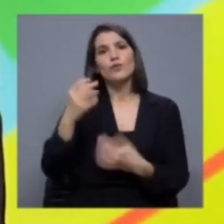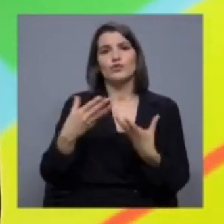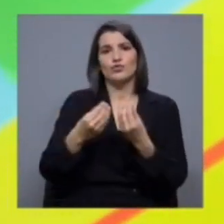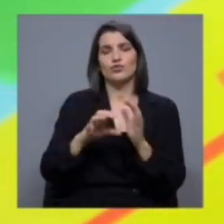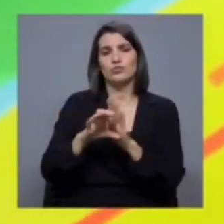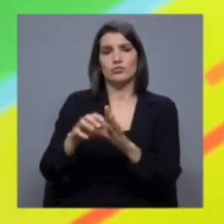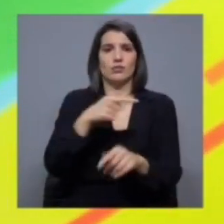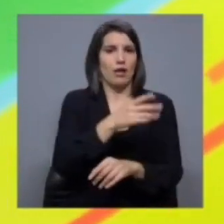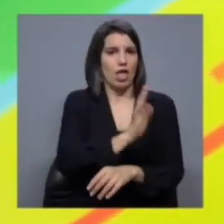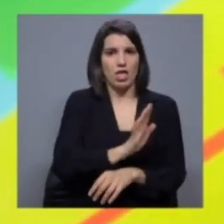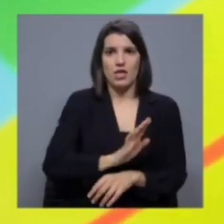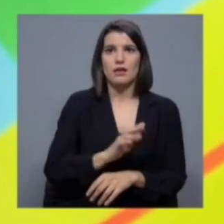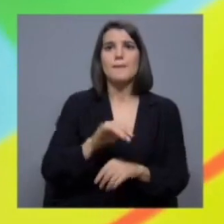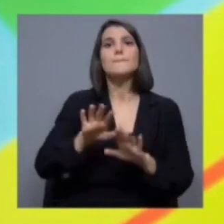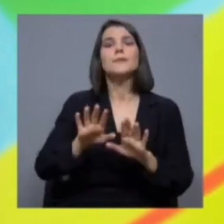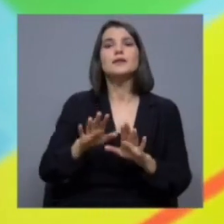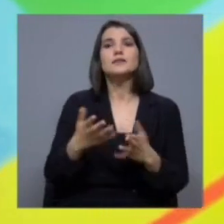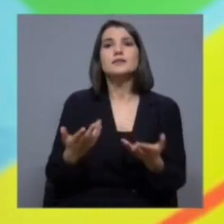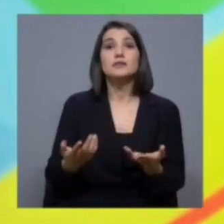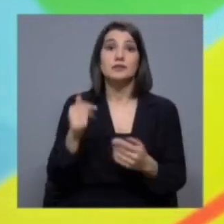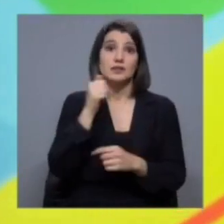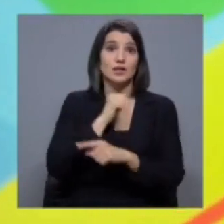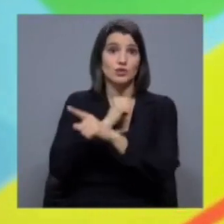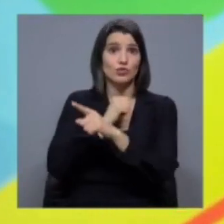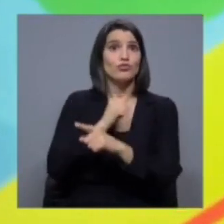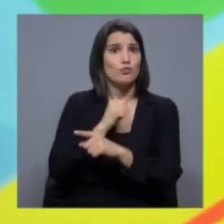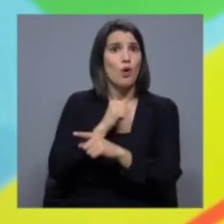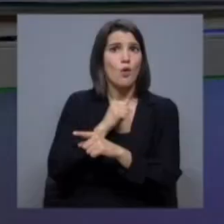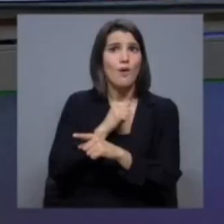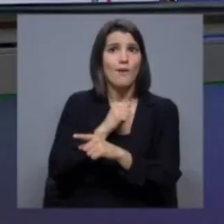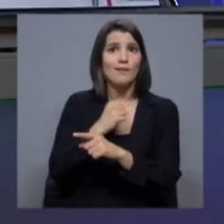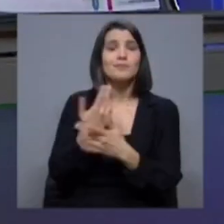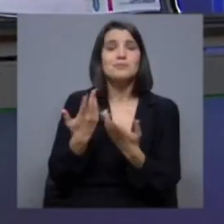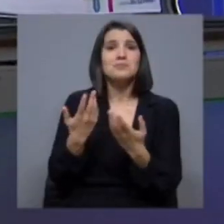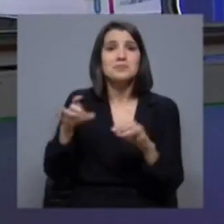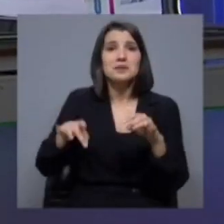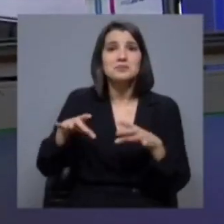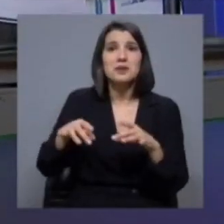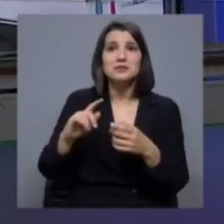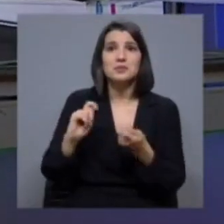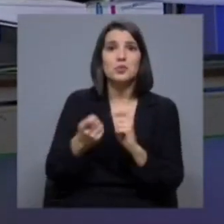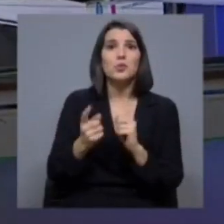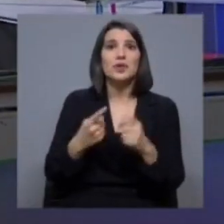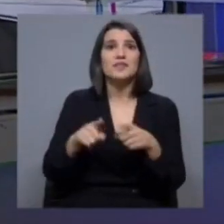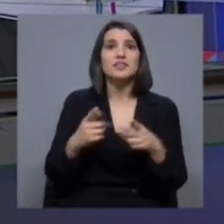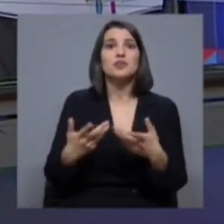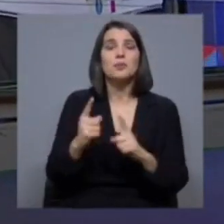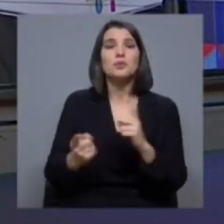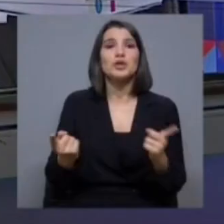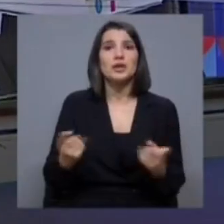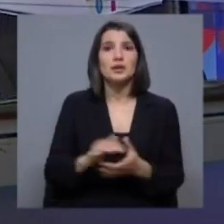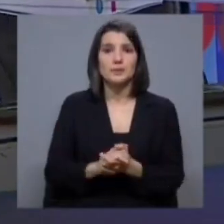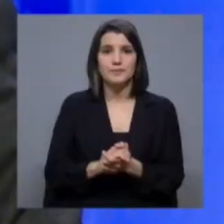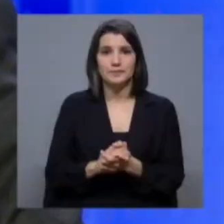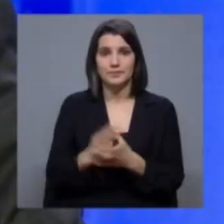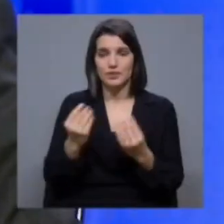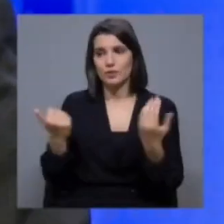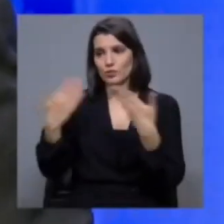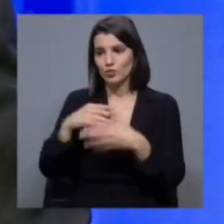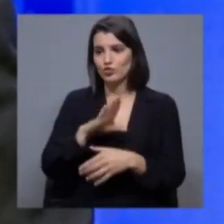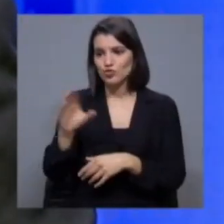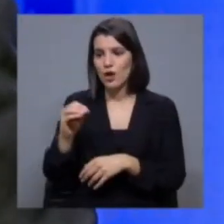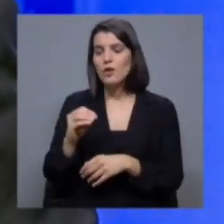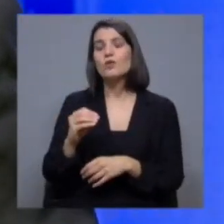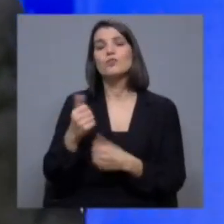com esse senhor e com este partido é quando nos Açores foi possível o que aconteceu o quê que é que mudou o que é diferente agora muito boa noite sou do interior